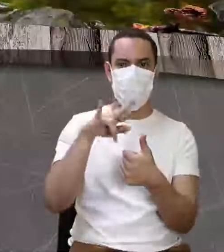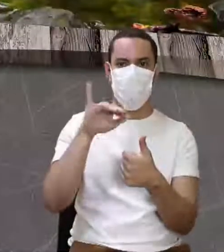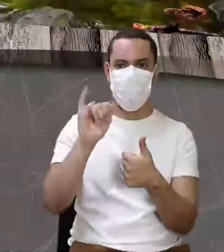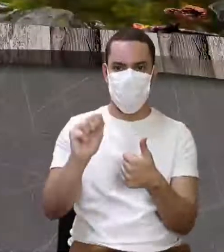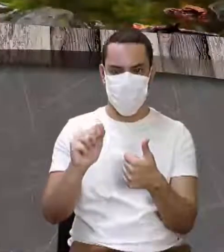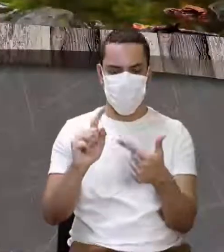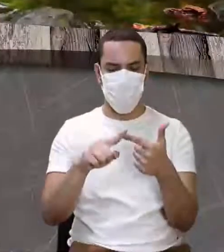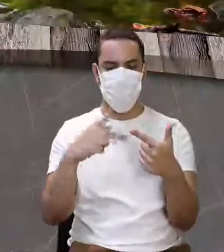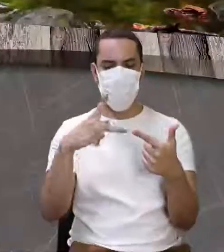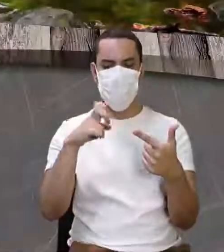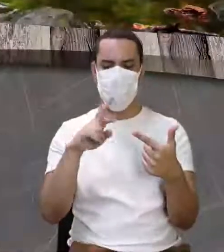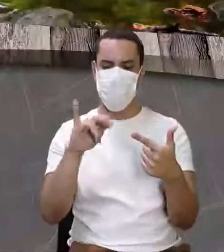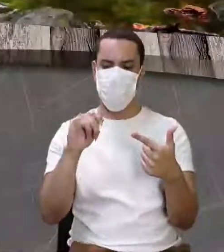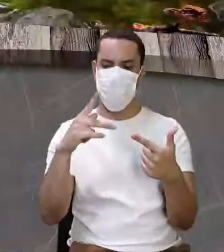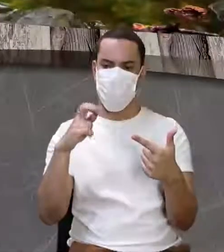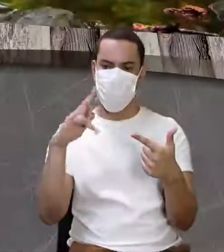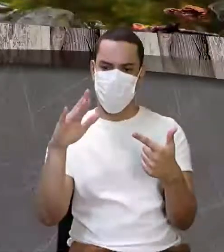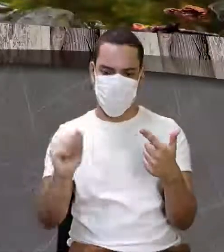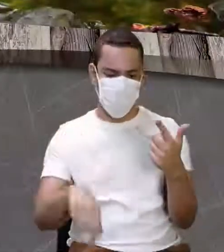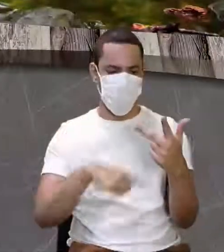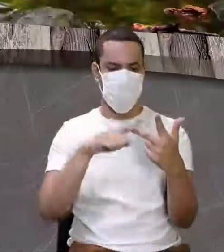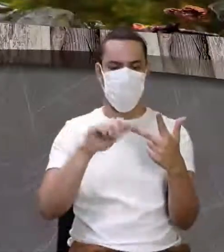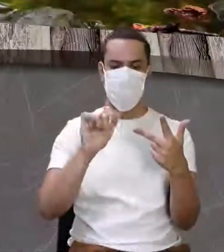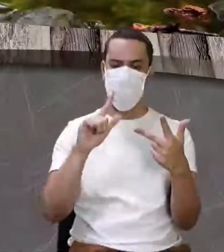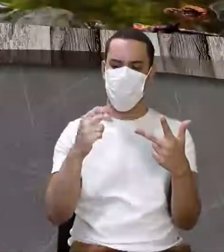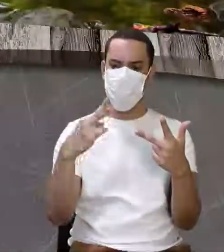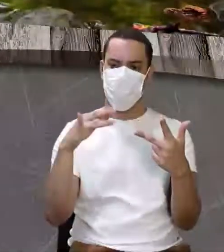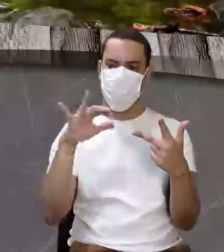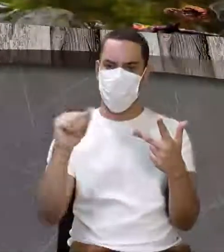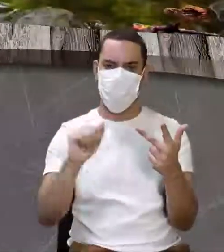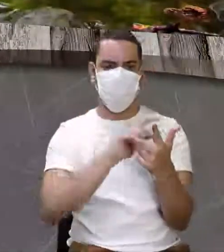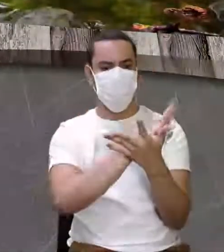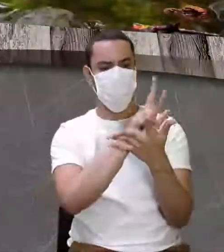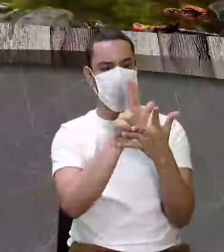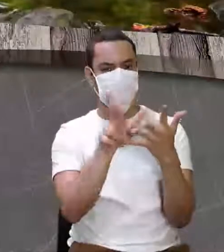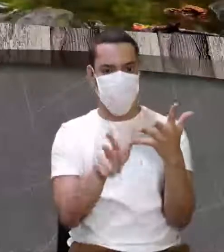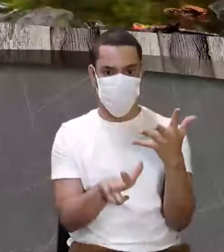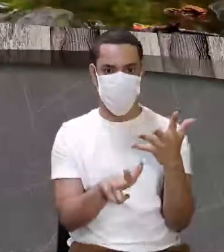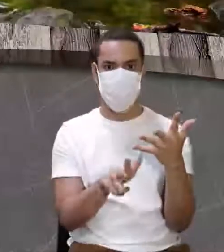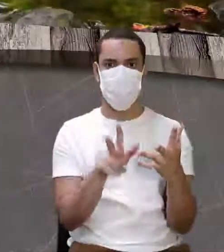simpátrica, alopátrica, é a mesma coisa, tá bom? Na